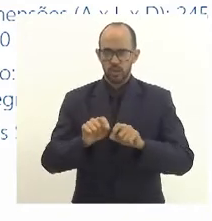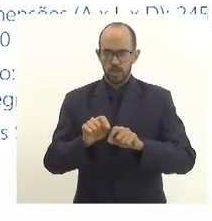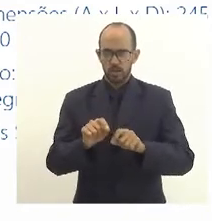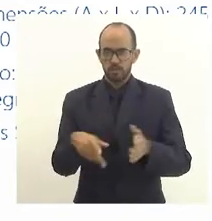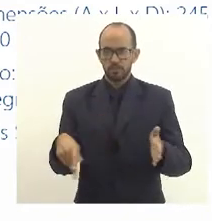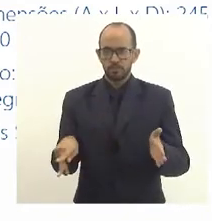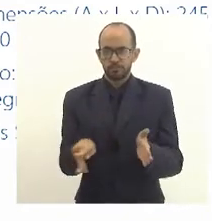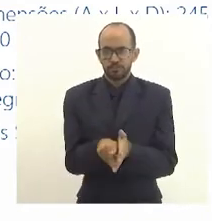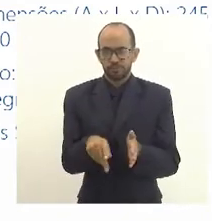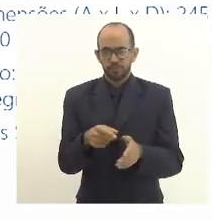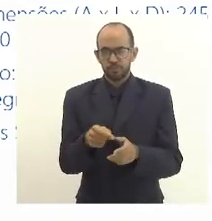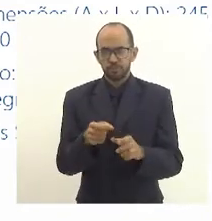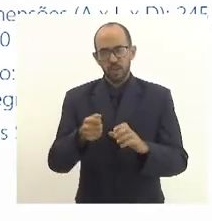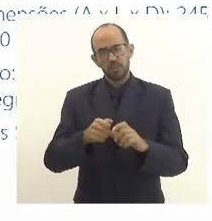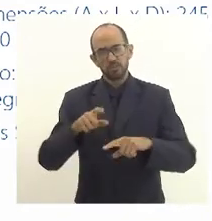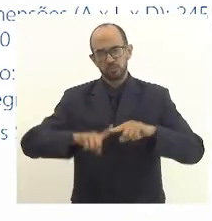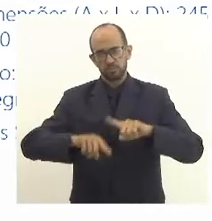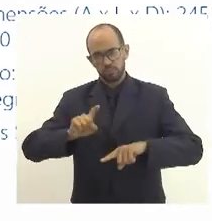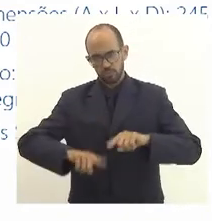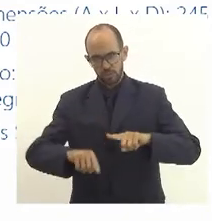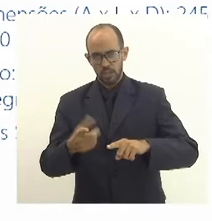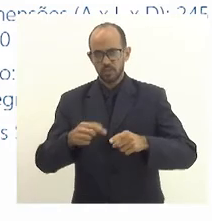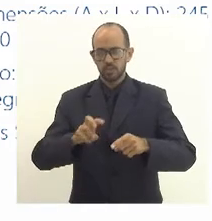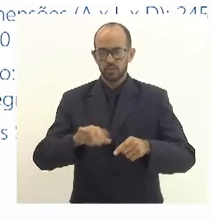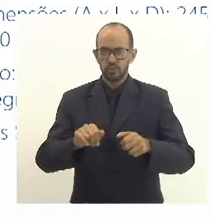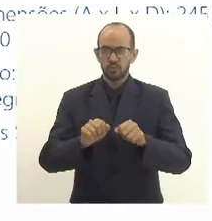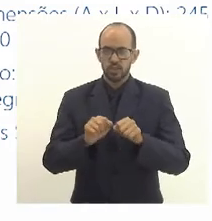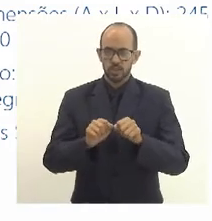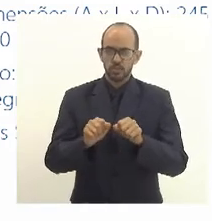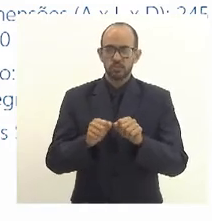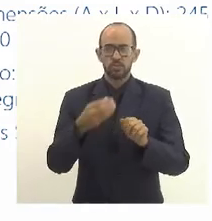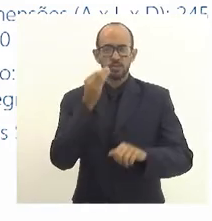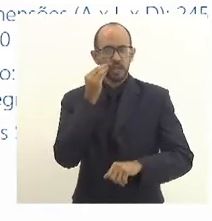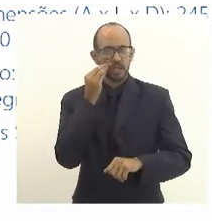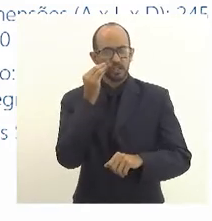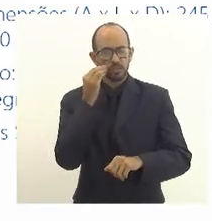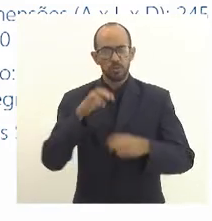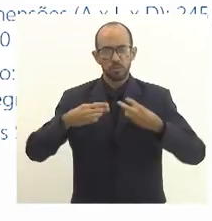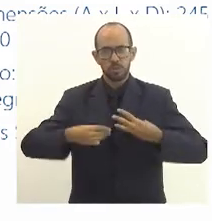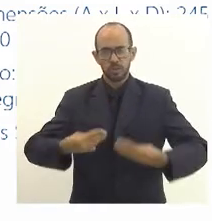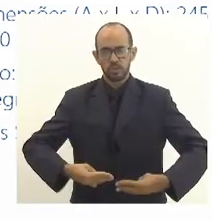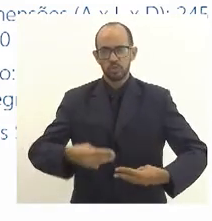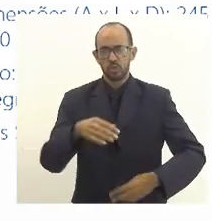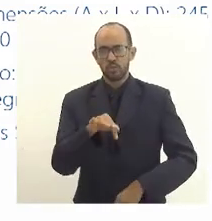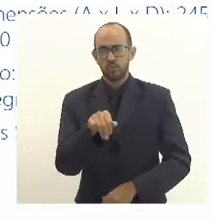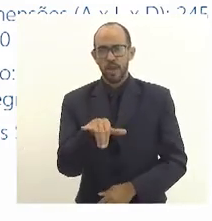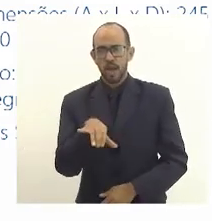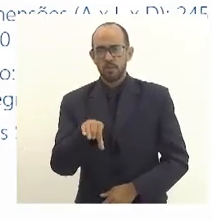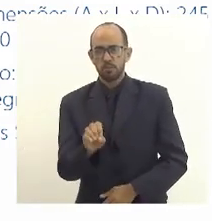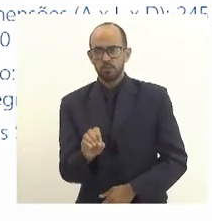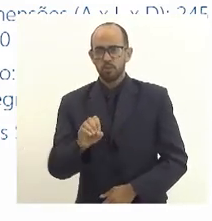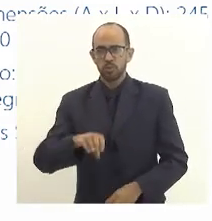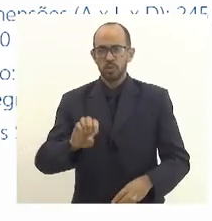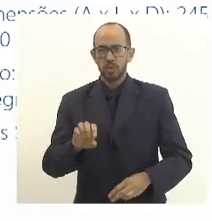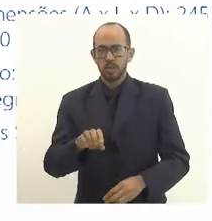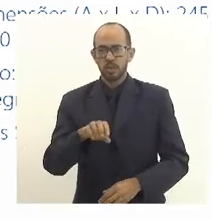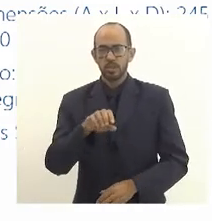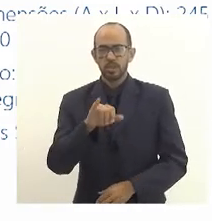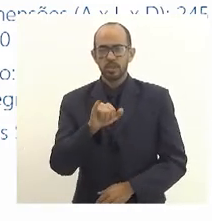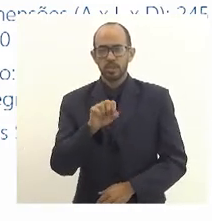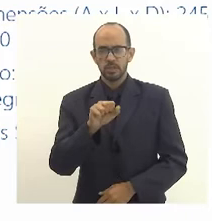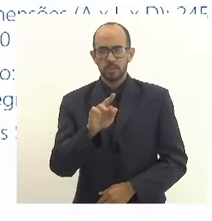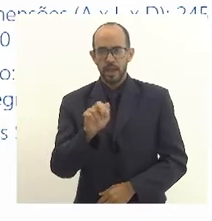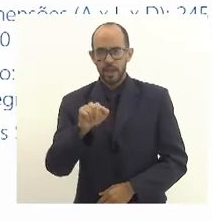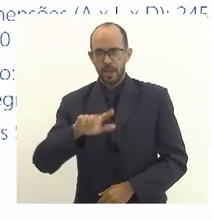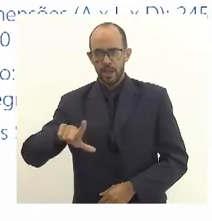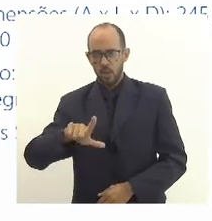e de componentes. A gente fez uma demonstração dela para o ministro Fábio Faria em Israel, juntamente com a Nokia e com a BDI, e vamos fazer